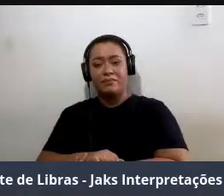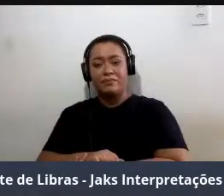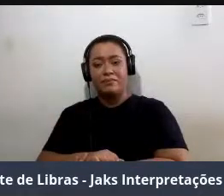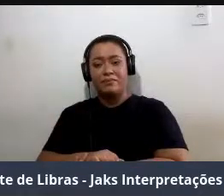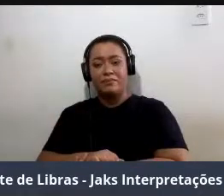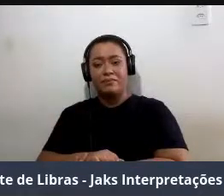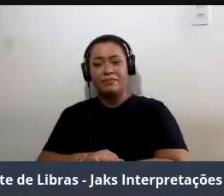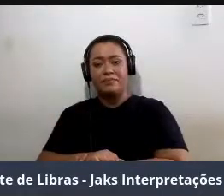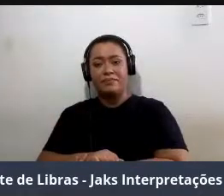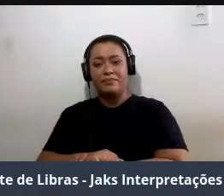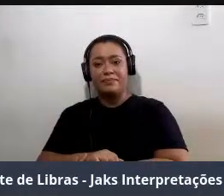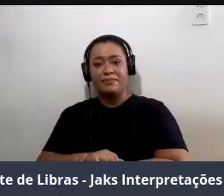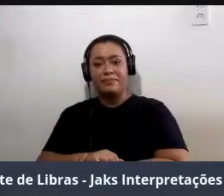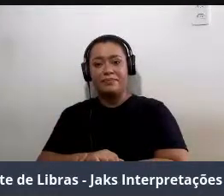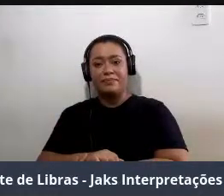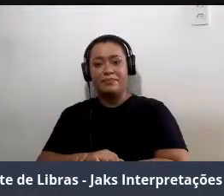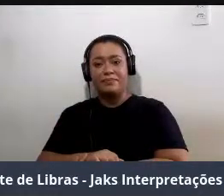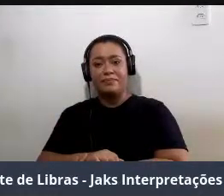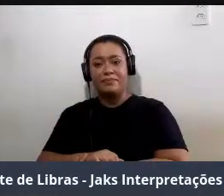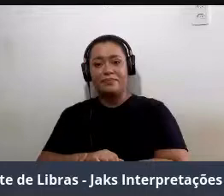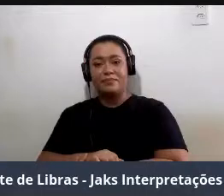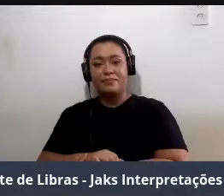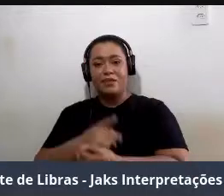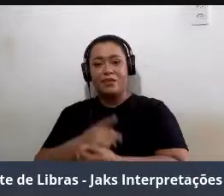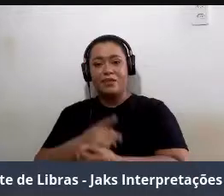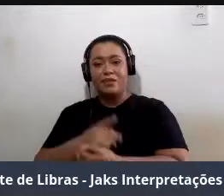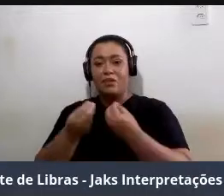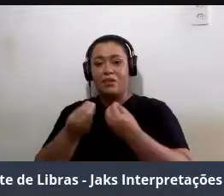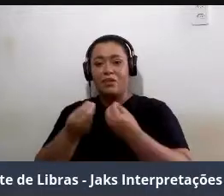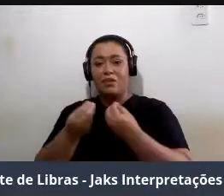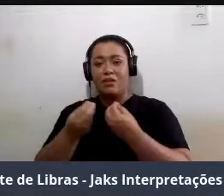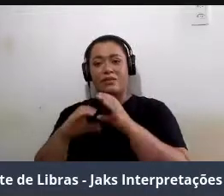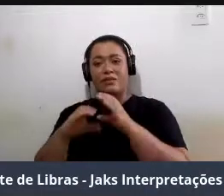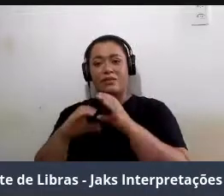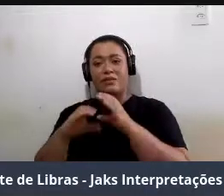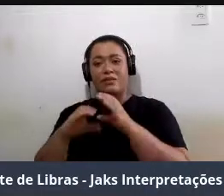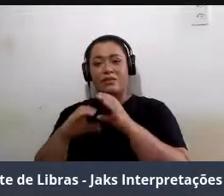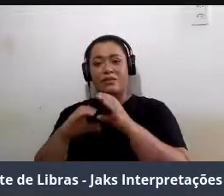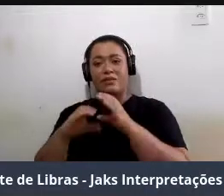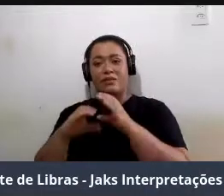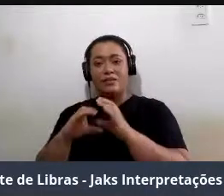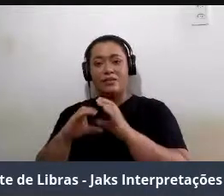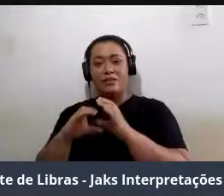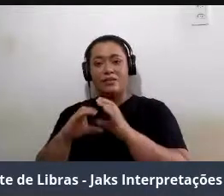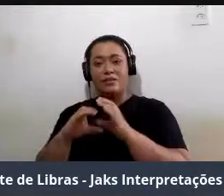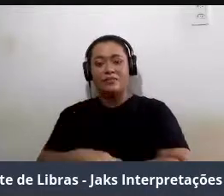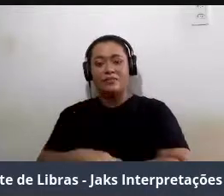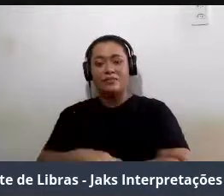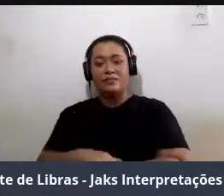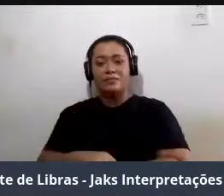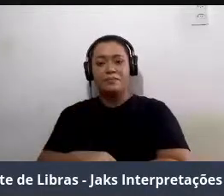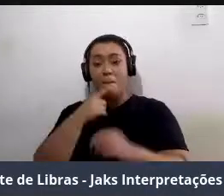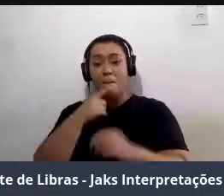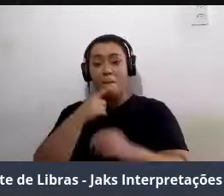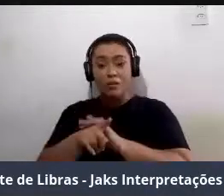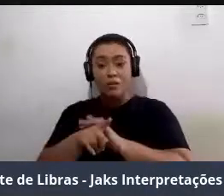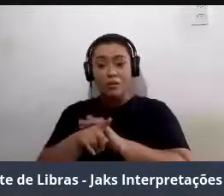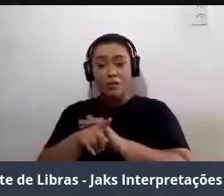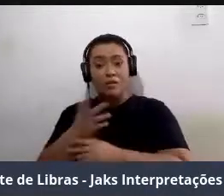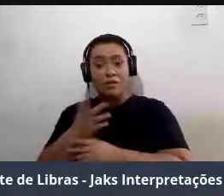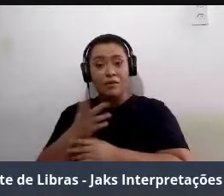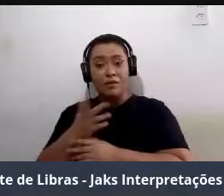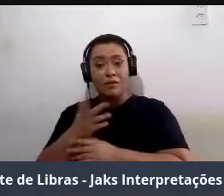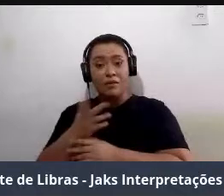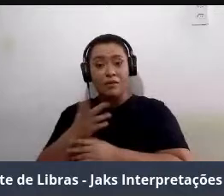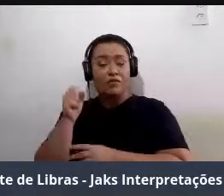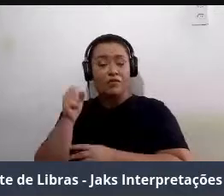Tenta ver se a senhora fala, vai ser desculpa. Fala mais alto. Oi. Olá. Estou aqui. Olá,